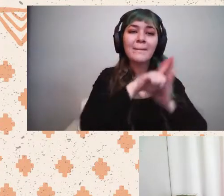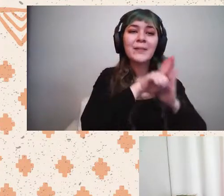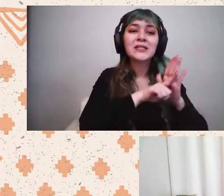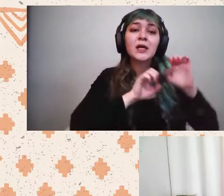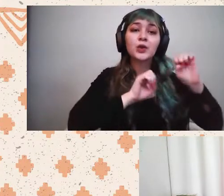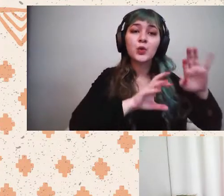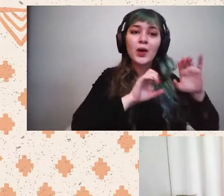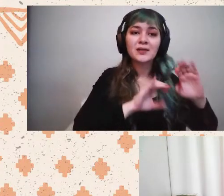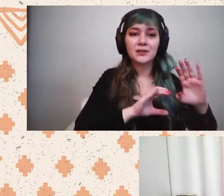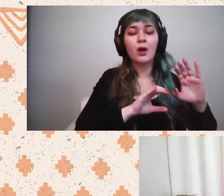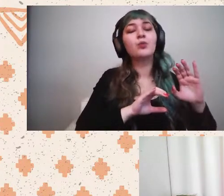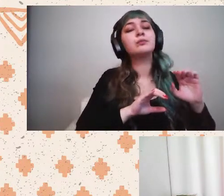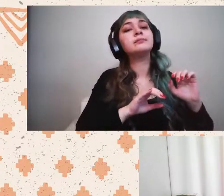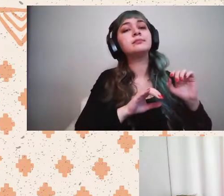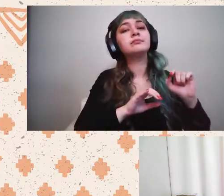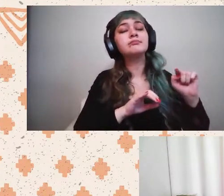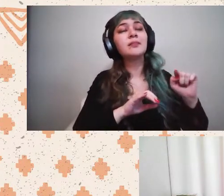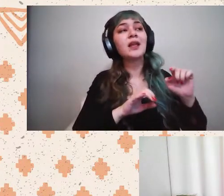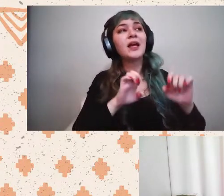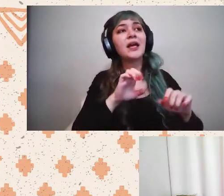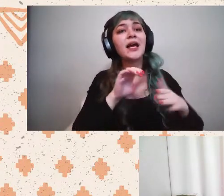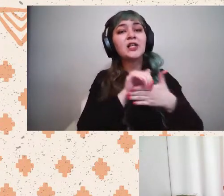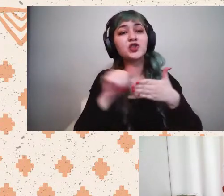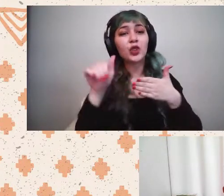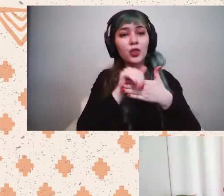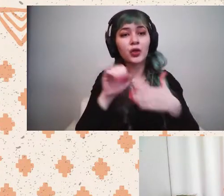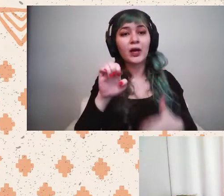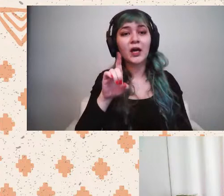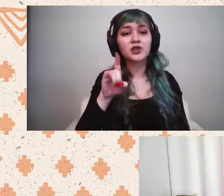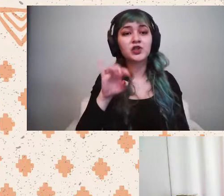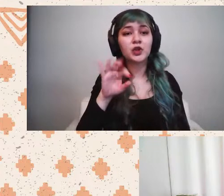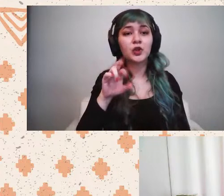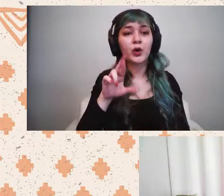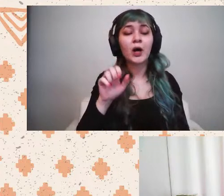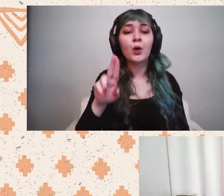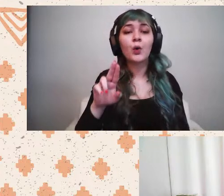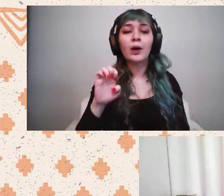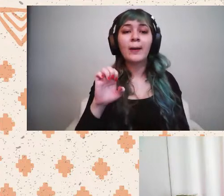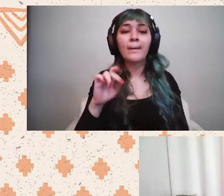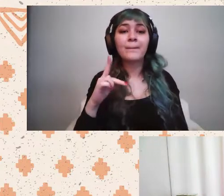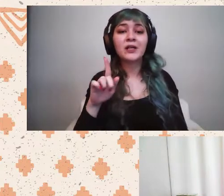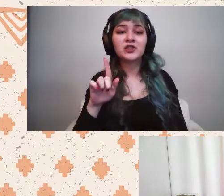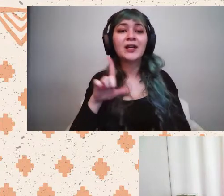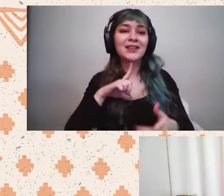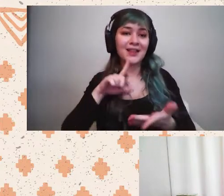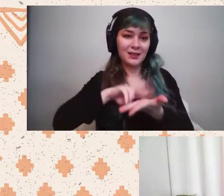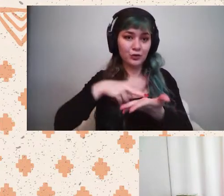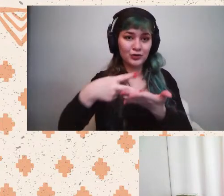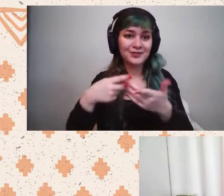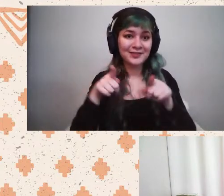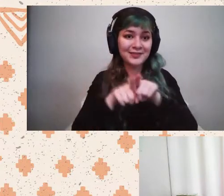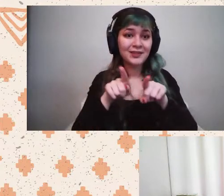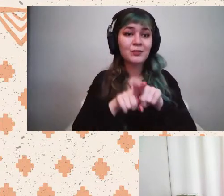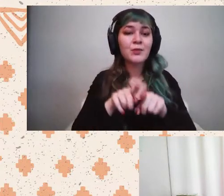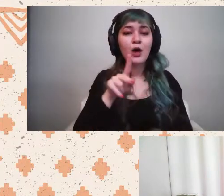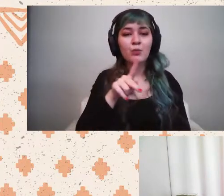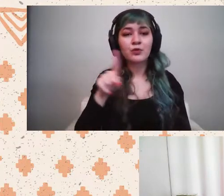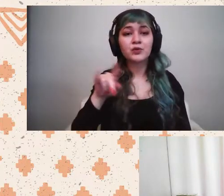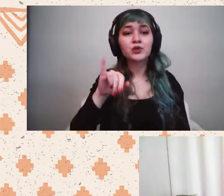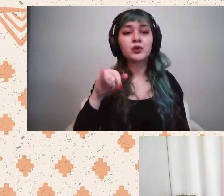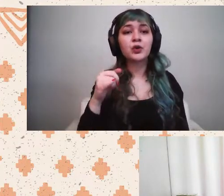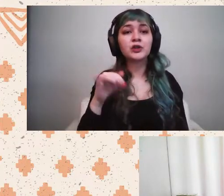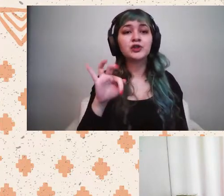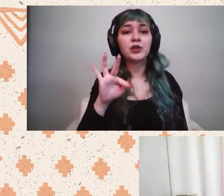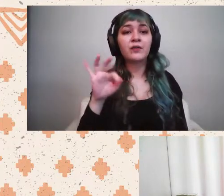Educação, que a editora da UEPG traduziu, né? O professor Jefferson conseguiu